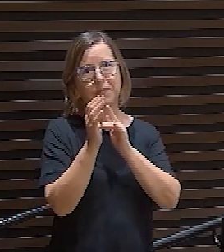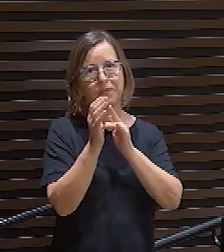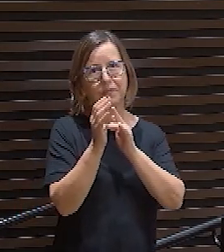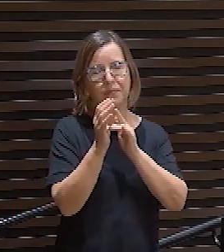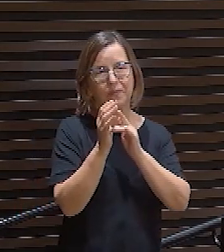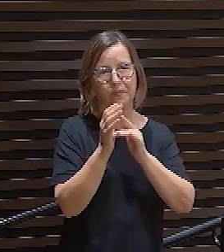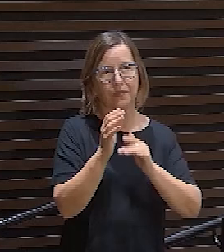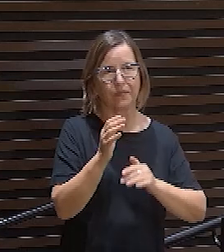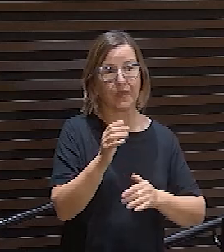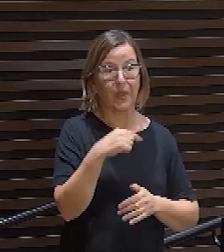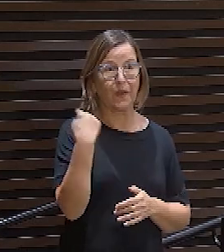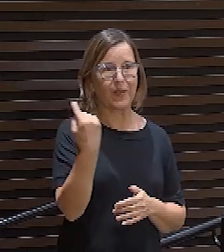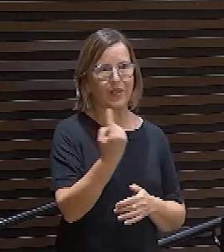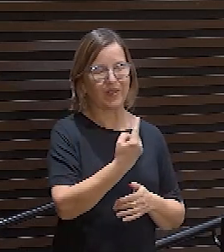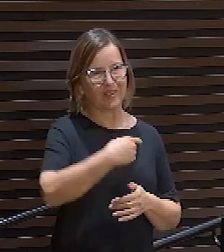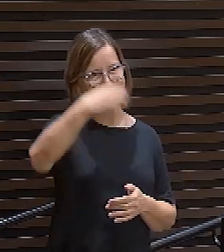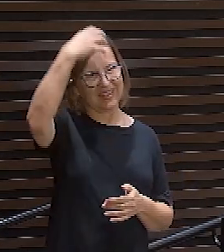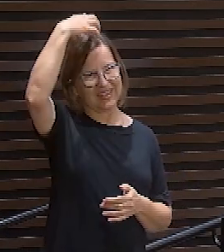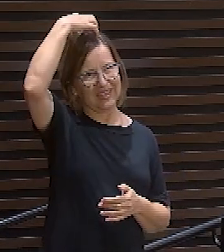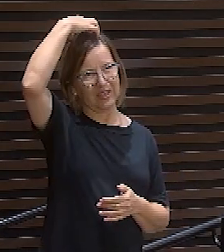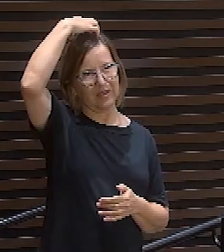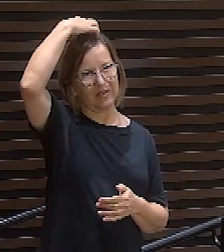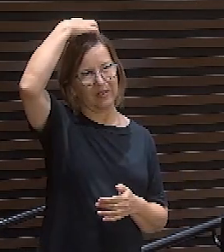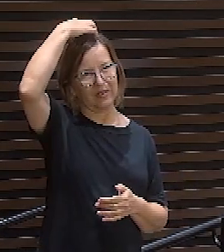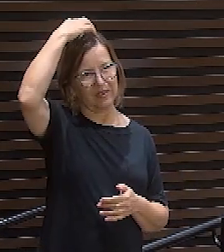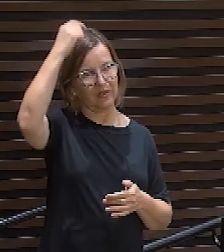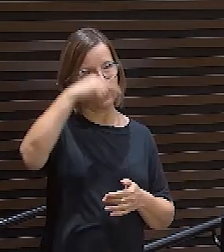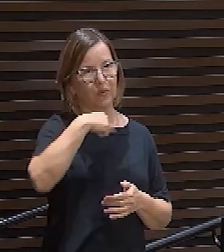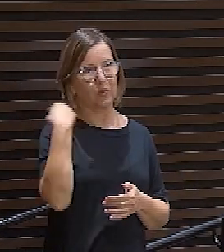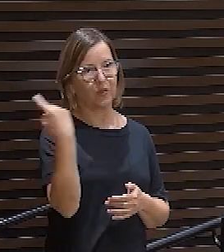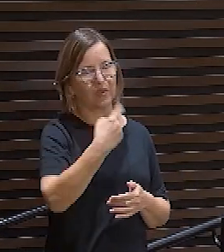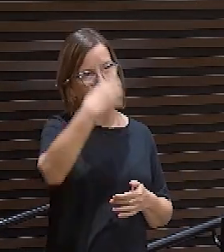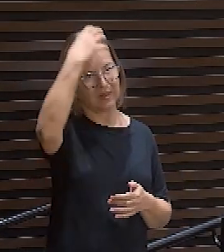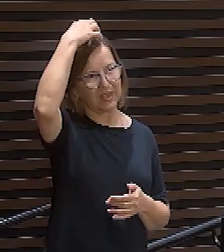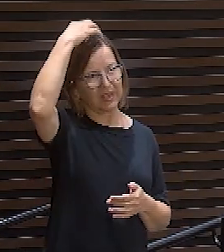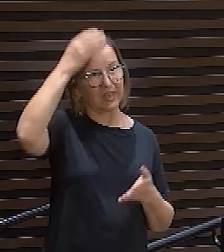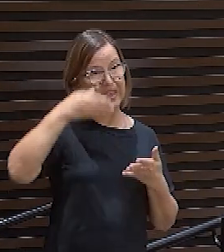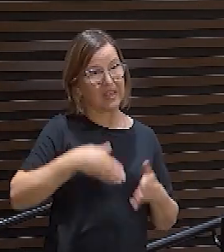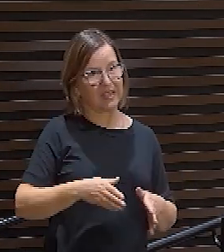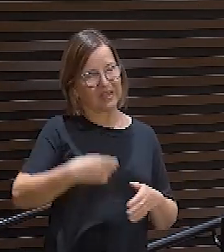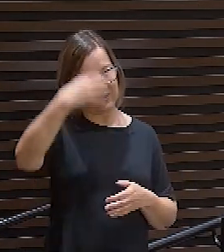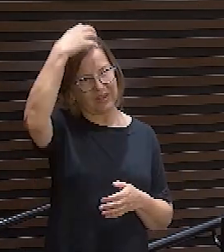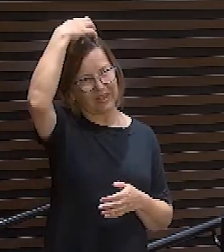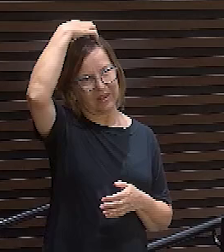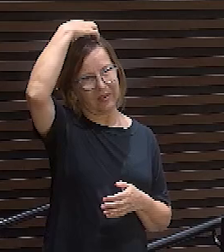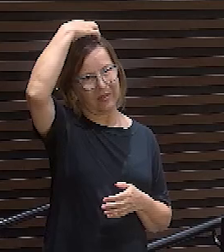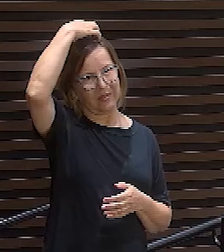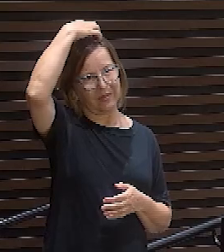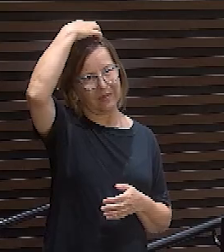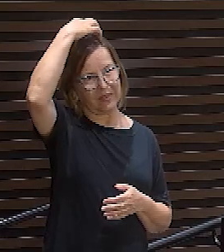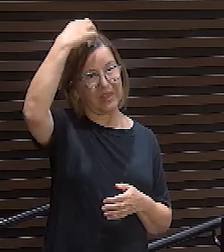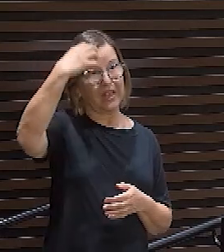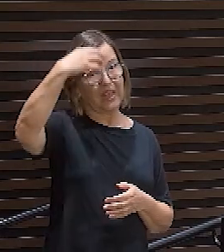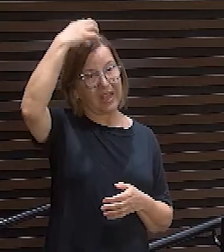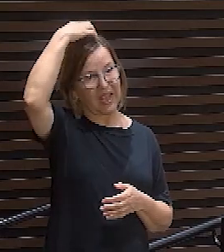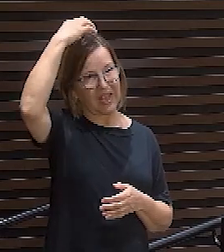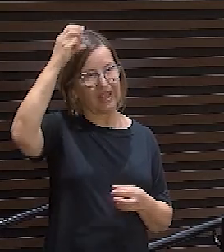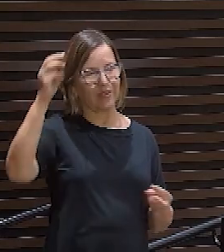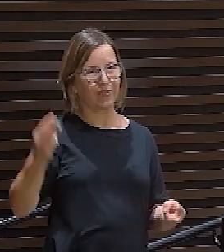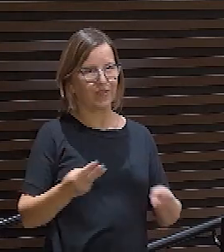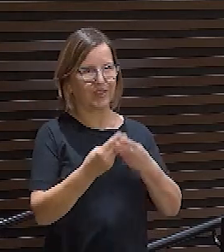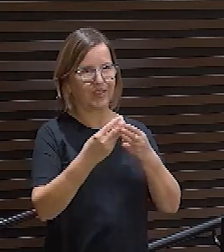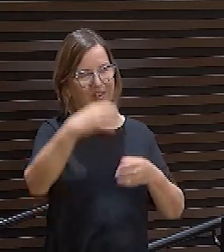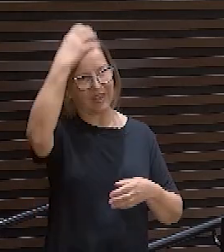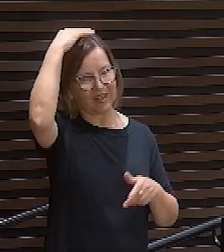Jesus é o nosso rei. O nosso rei nasceu rei. Rei dos judeus, Rei de